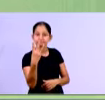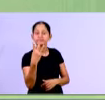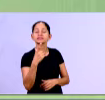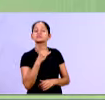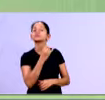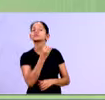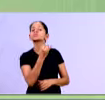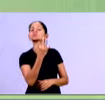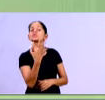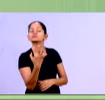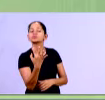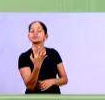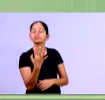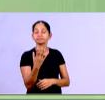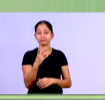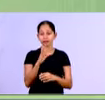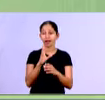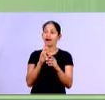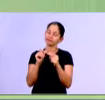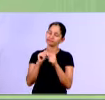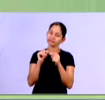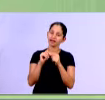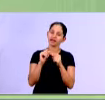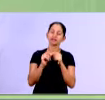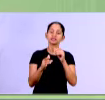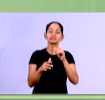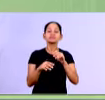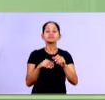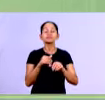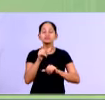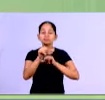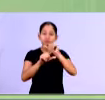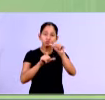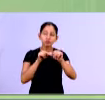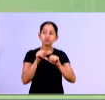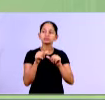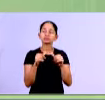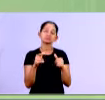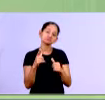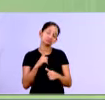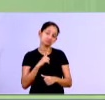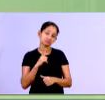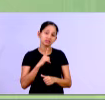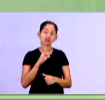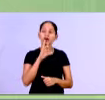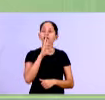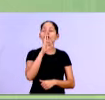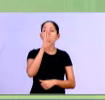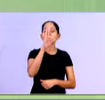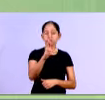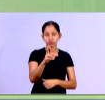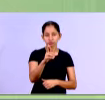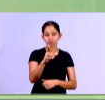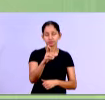daria 0,068, mais a variável, mais o 1, referente ao 100%, que vai